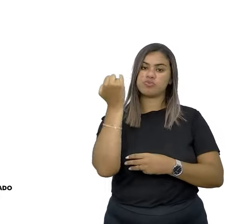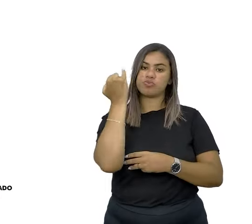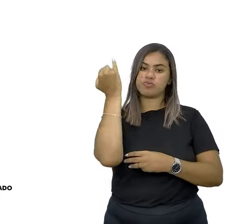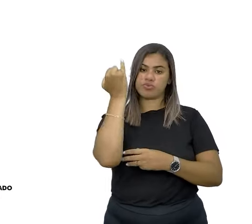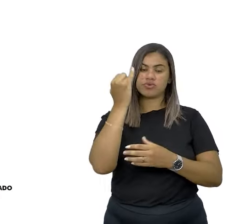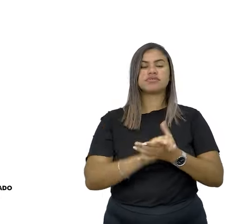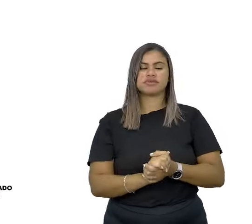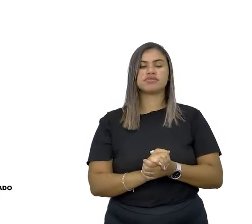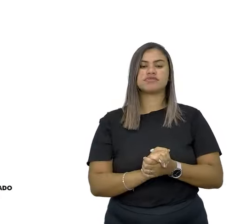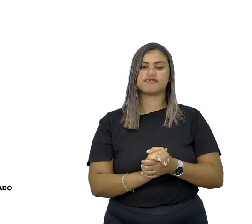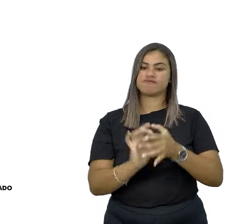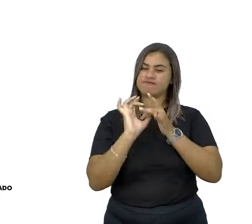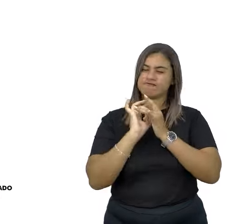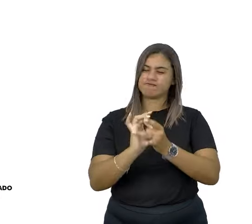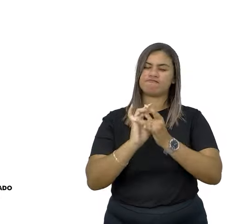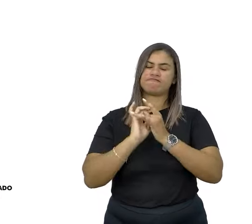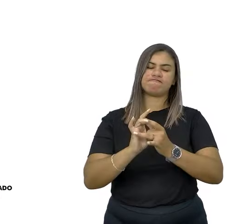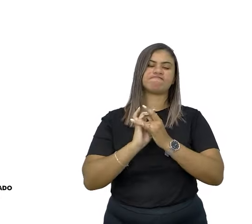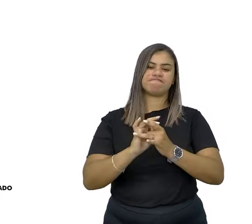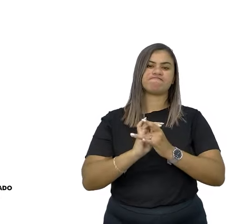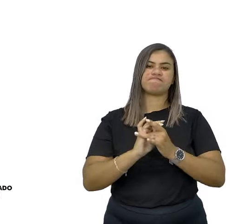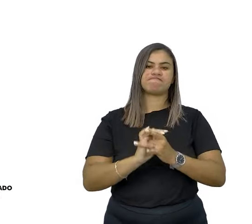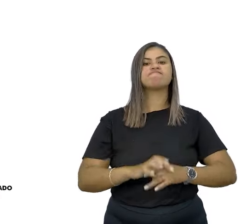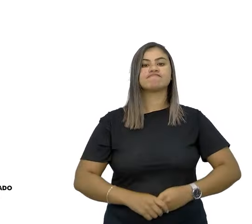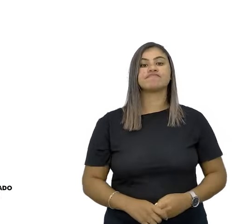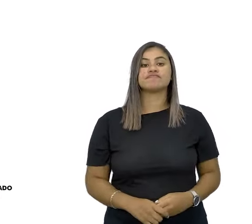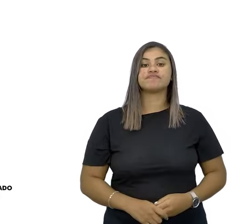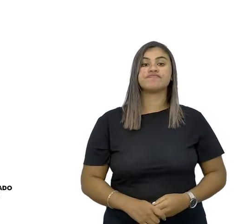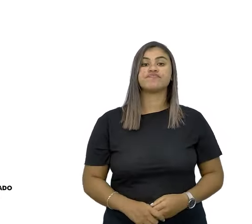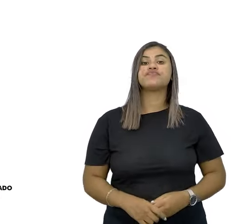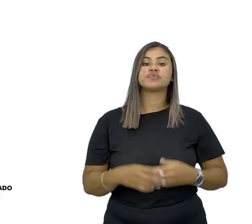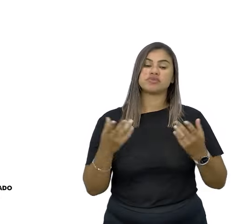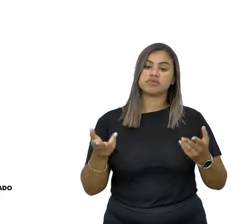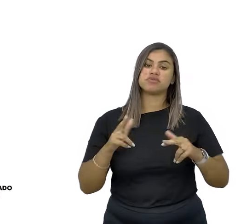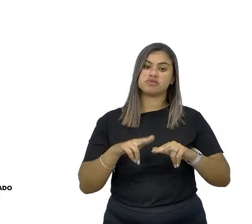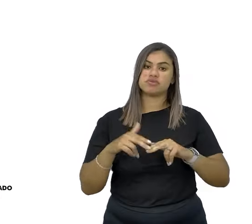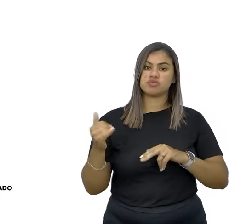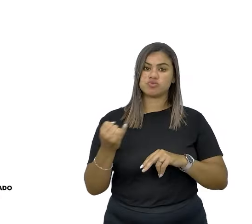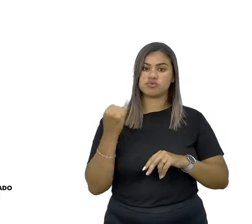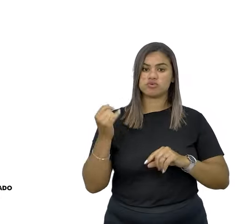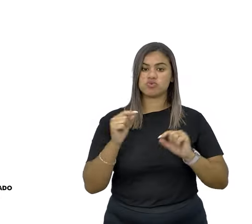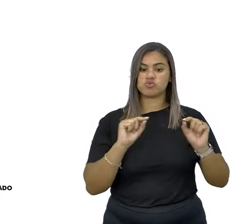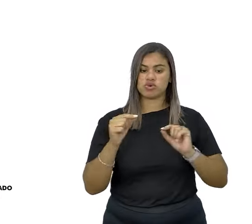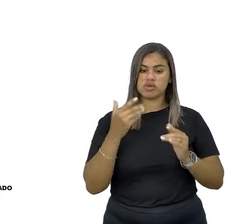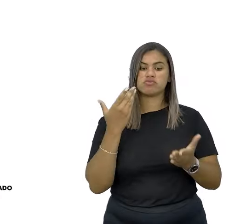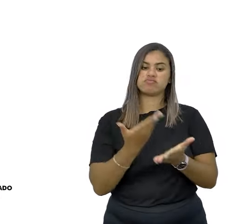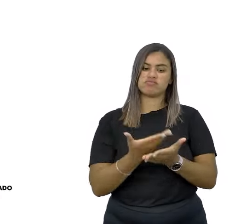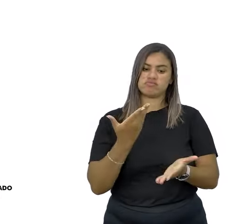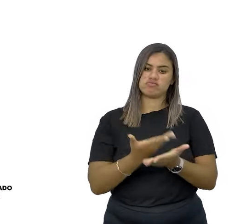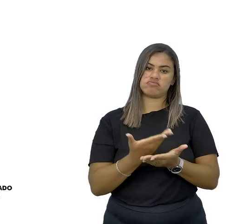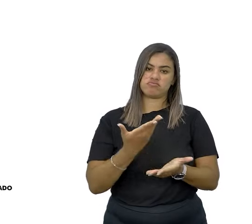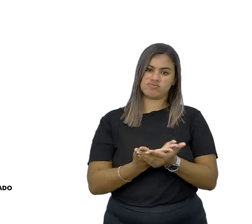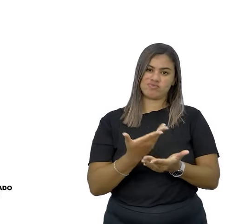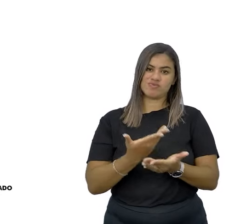estão interligadas, são relacionadas. Então, é importante que haja um estudo